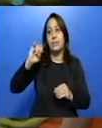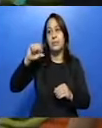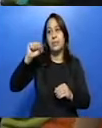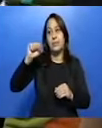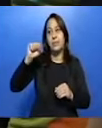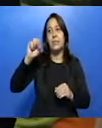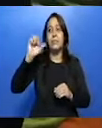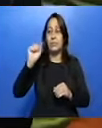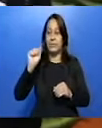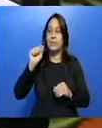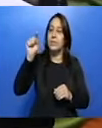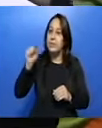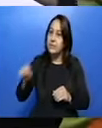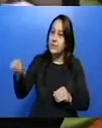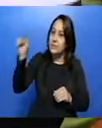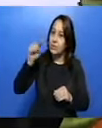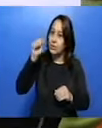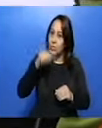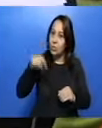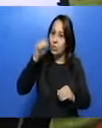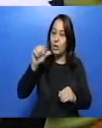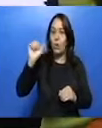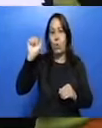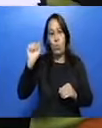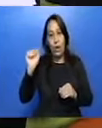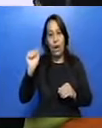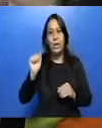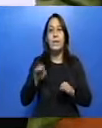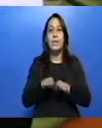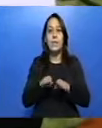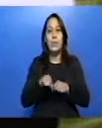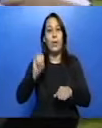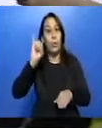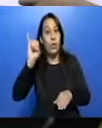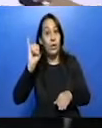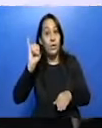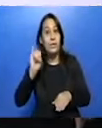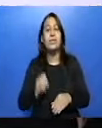Essas letras são consoantes ou vogais? Facinho, né?